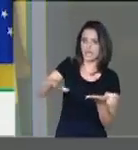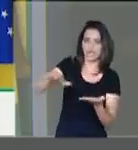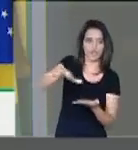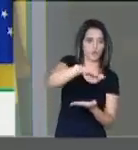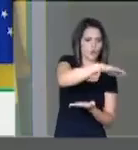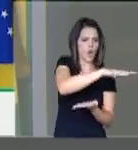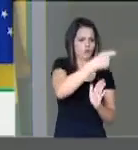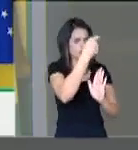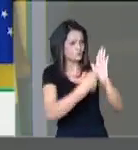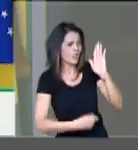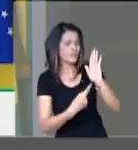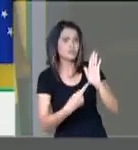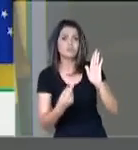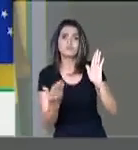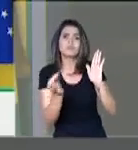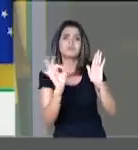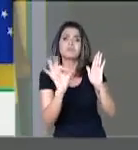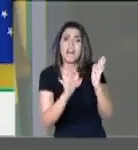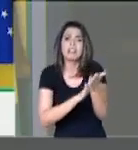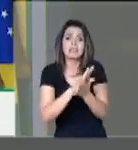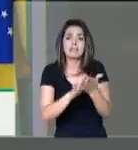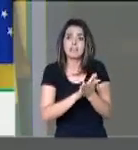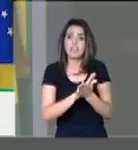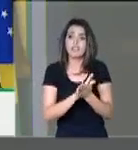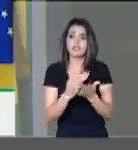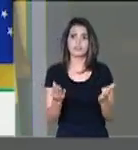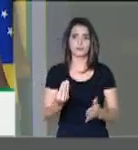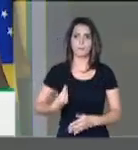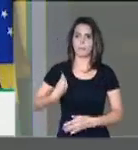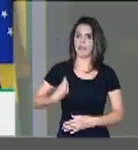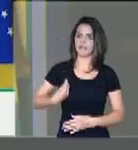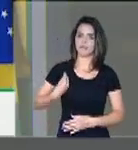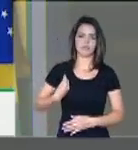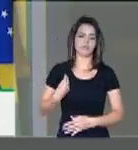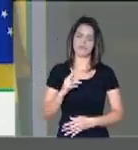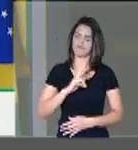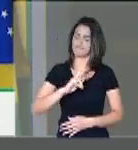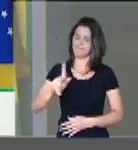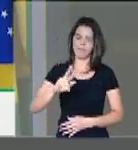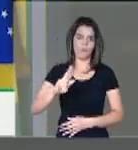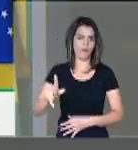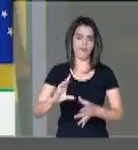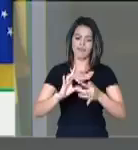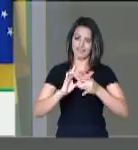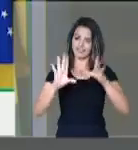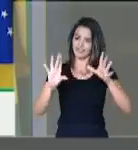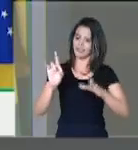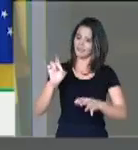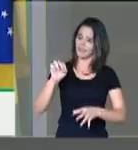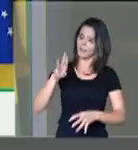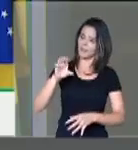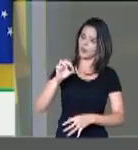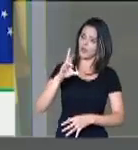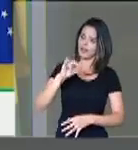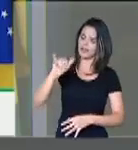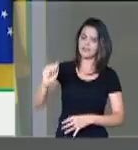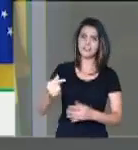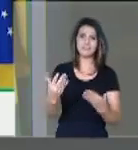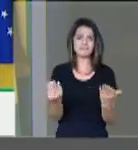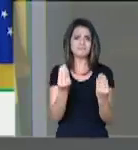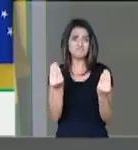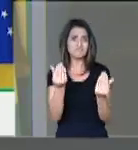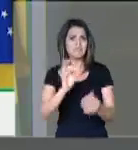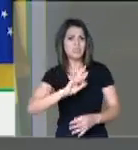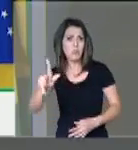envolvidos nas agências públicas isso não é participação e isso não é democracia e portanto a gente